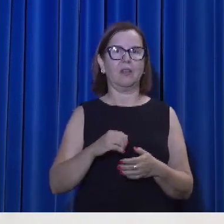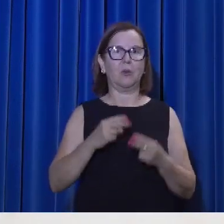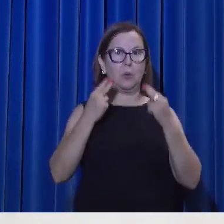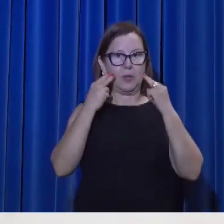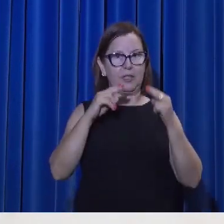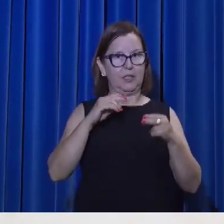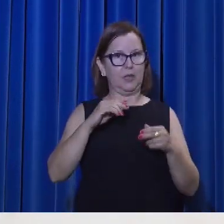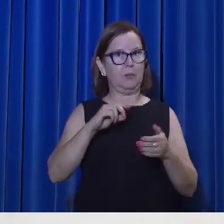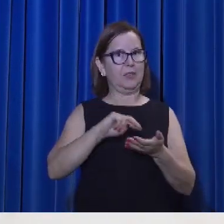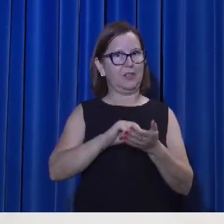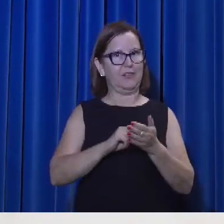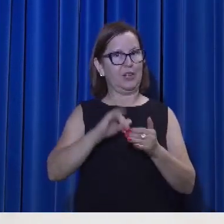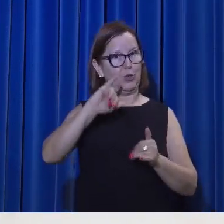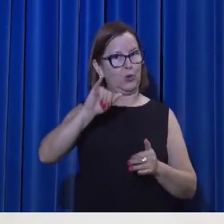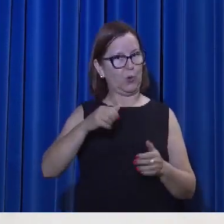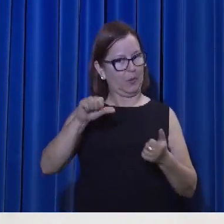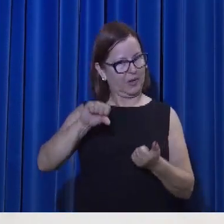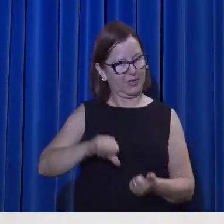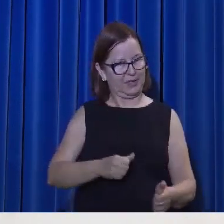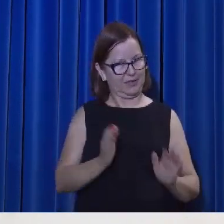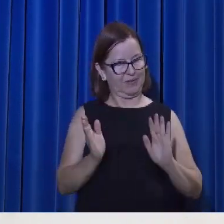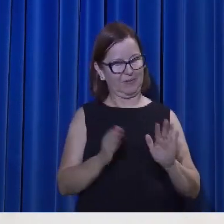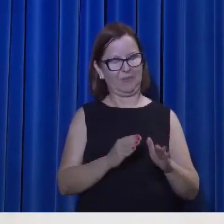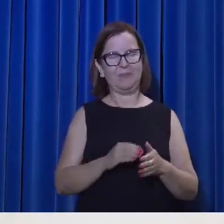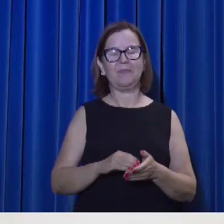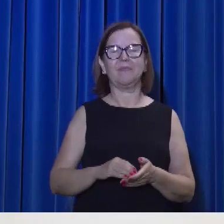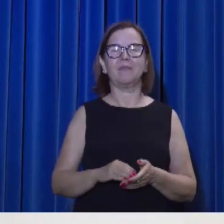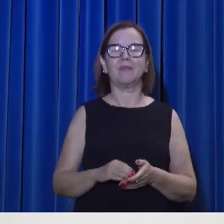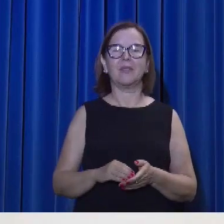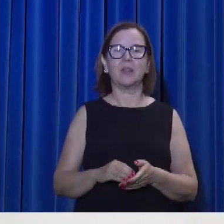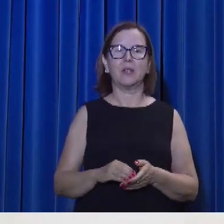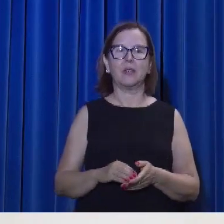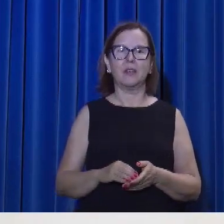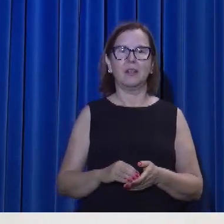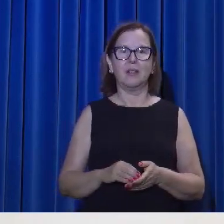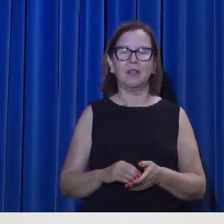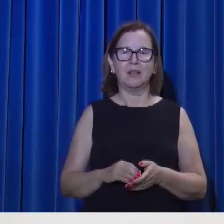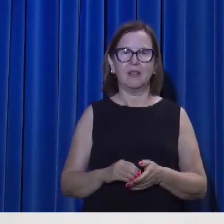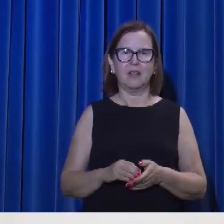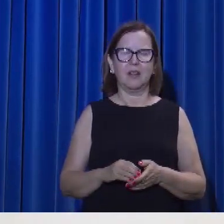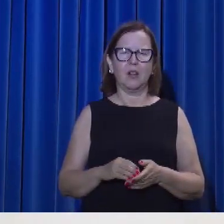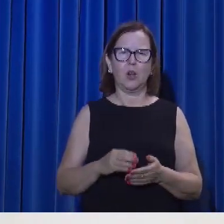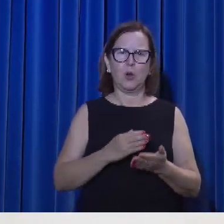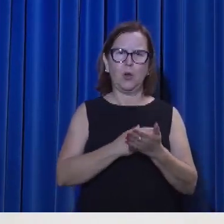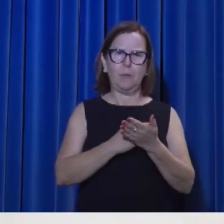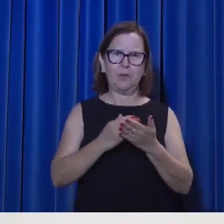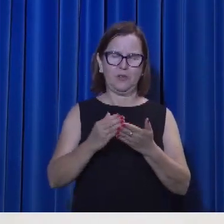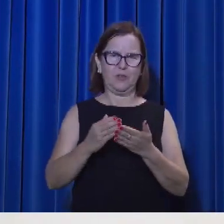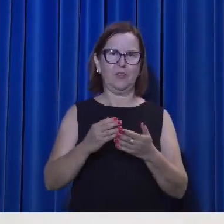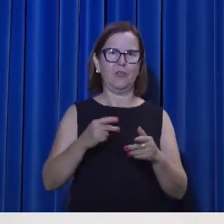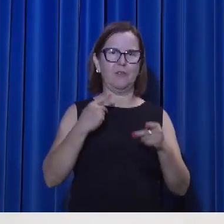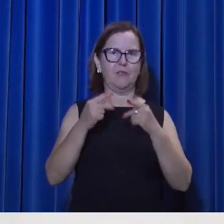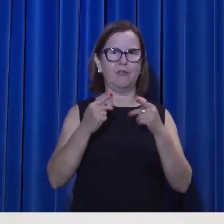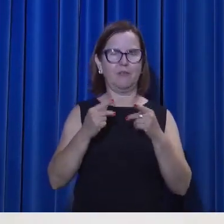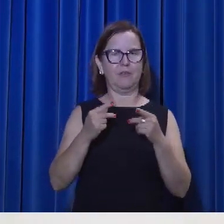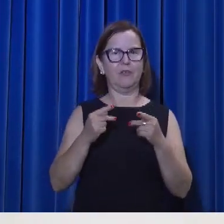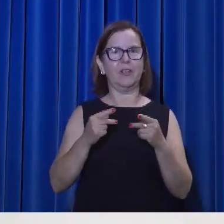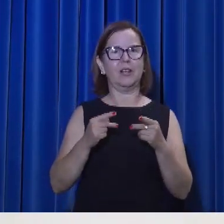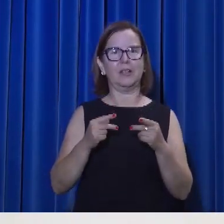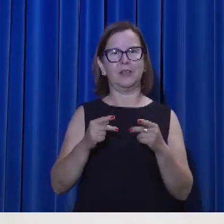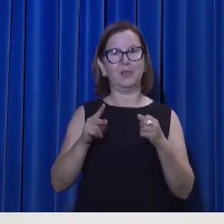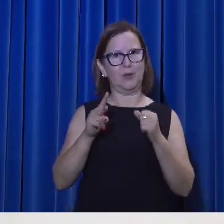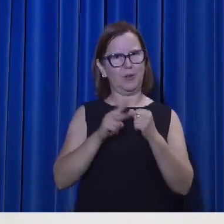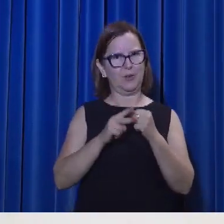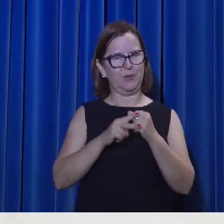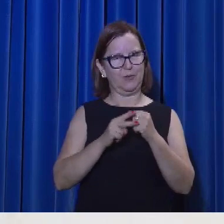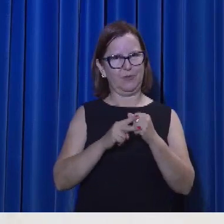ele interrompeu o assunto de Cristo e veio falar de João Batista? Não é? Ele vinha falando lá, no princípio era o verbo estava com Deus, o verbo era Deus, no princípio